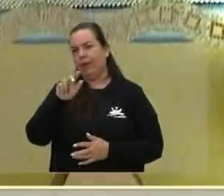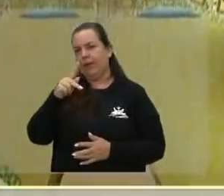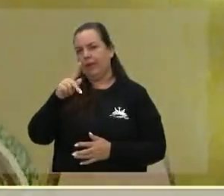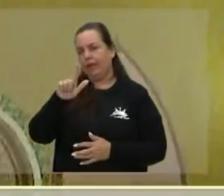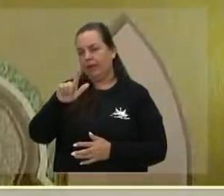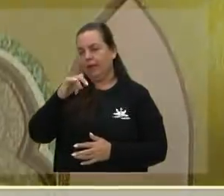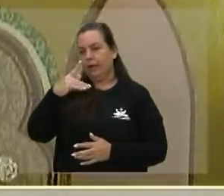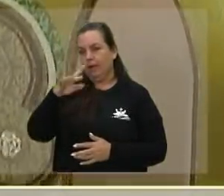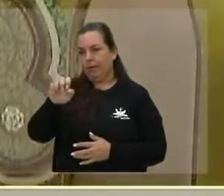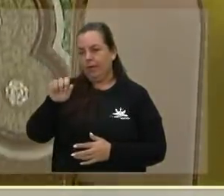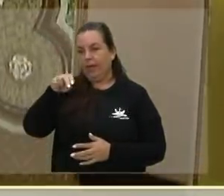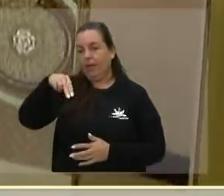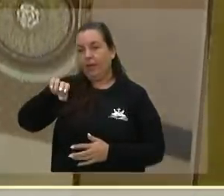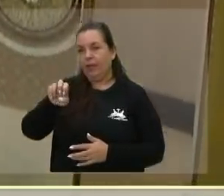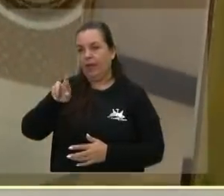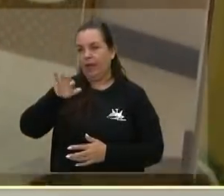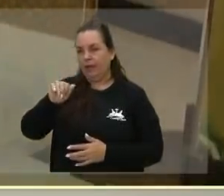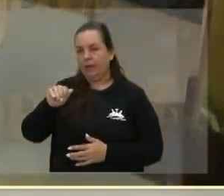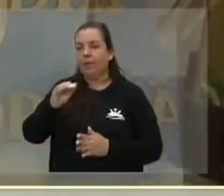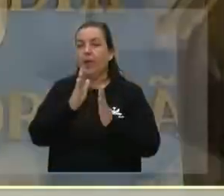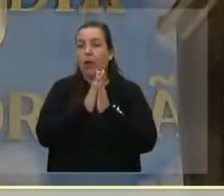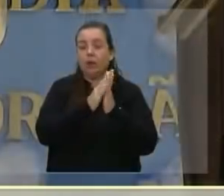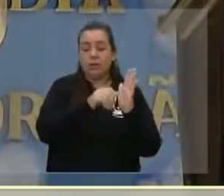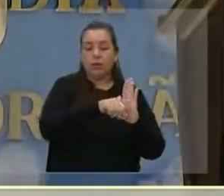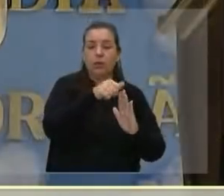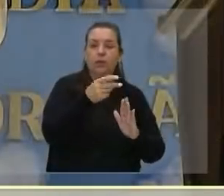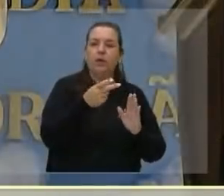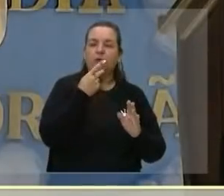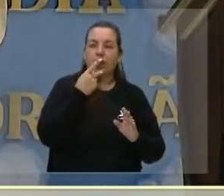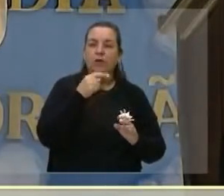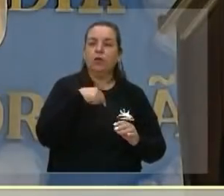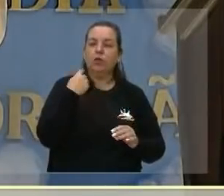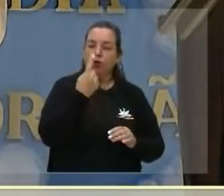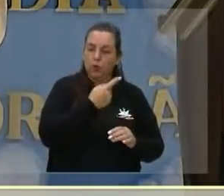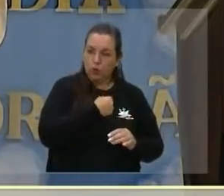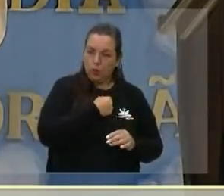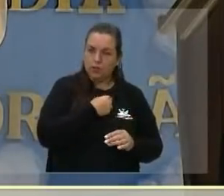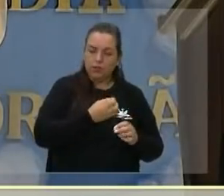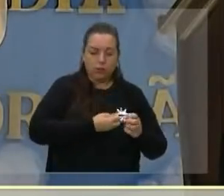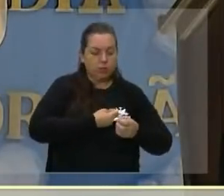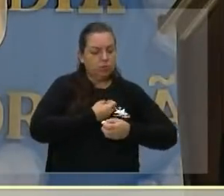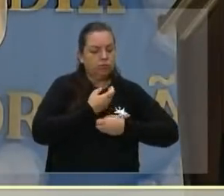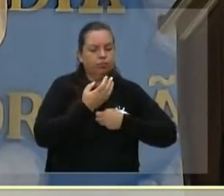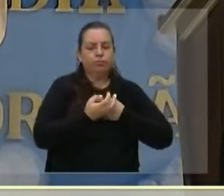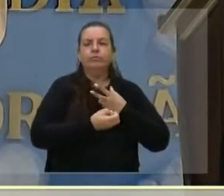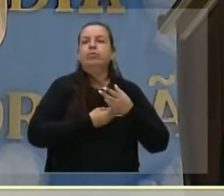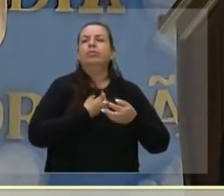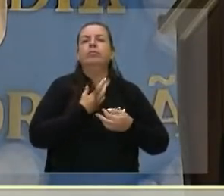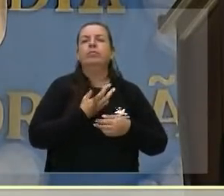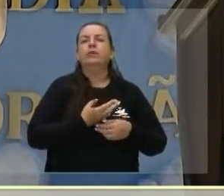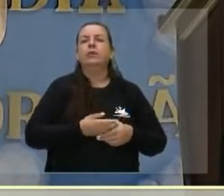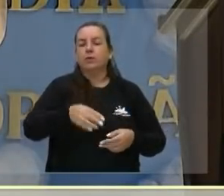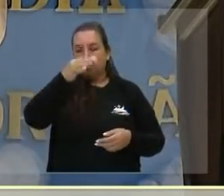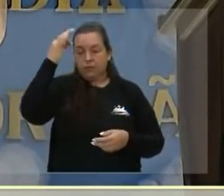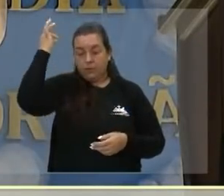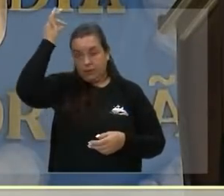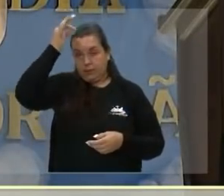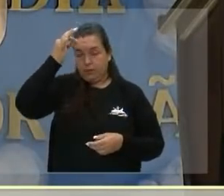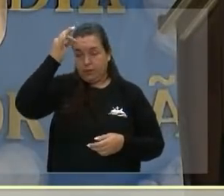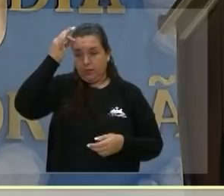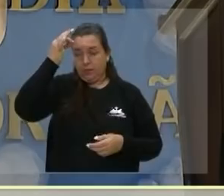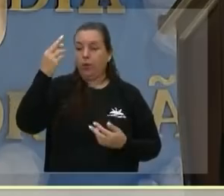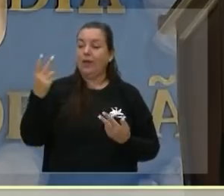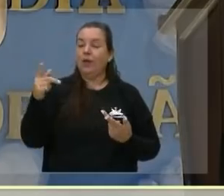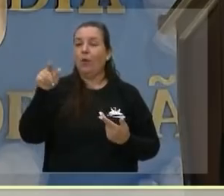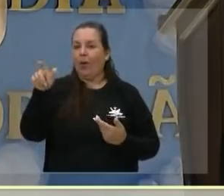a oração primeira dizia que nós sejamos inflamados o espírito santo